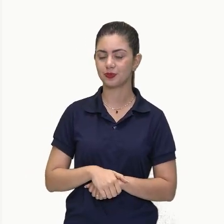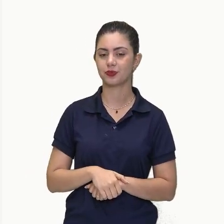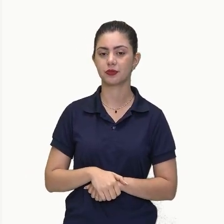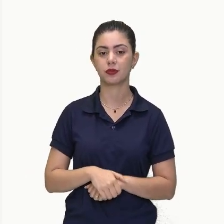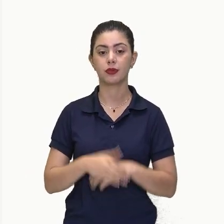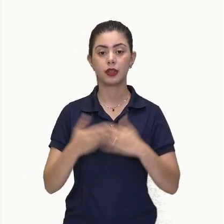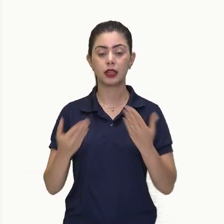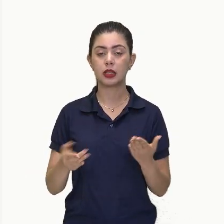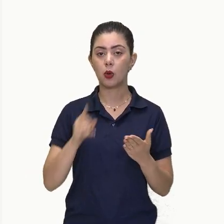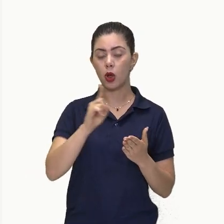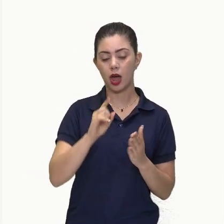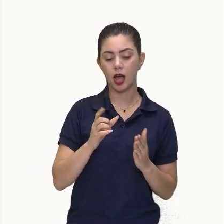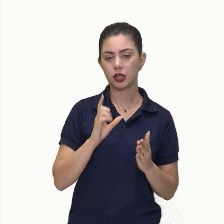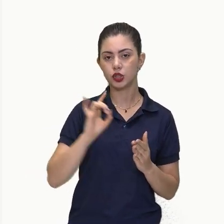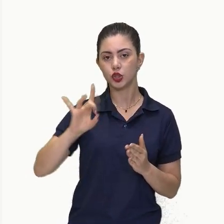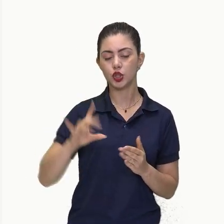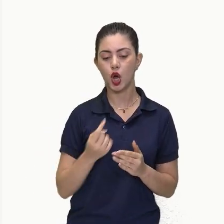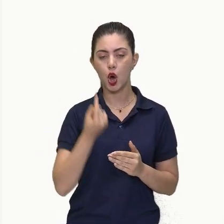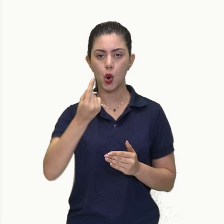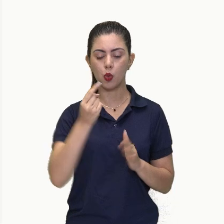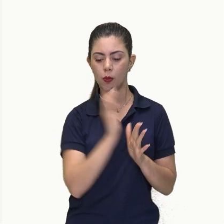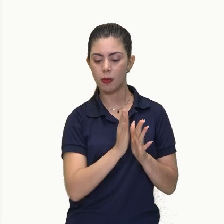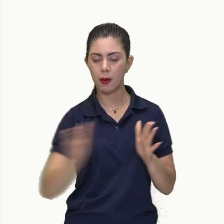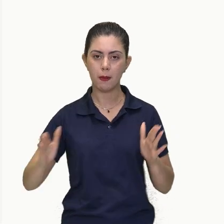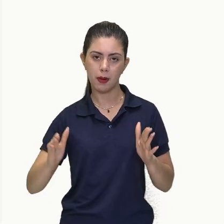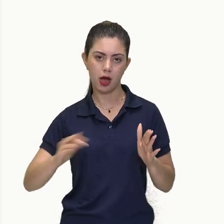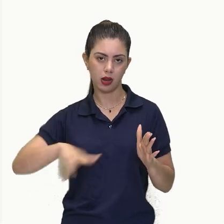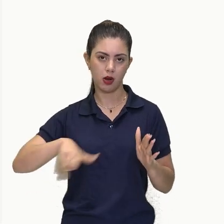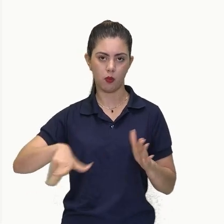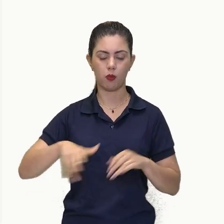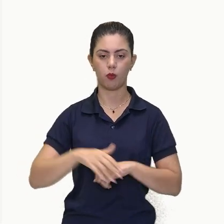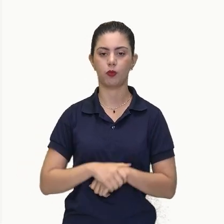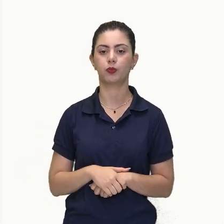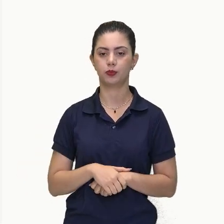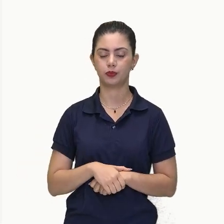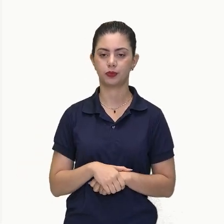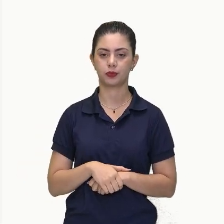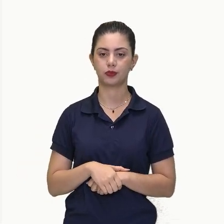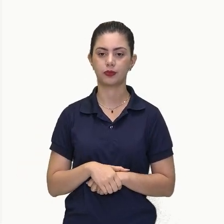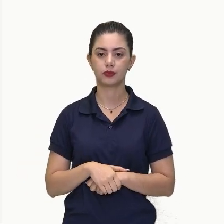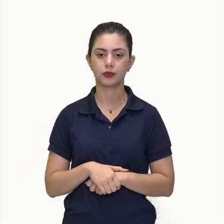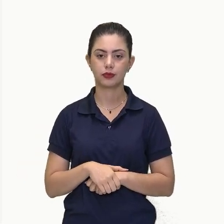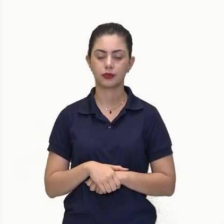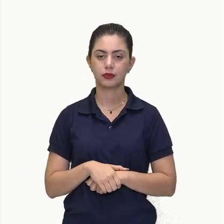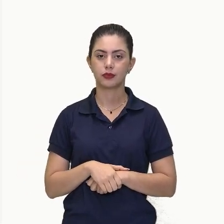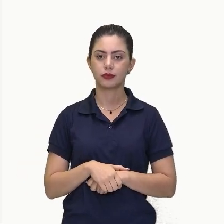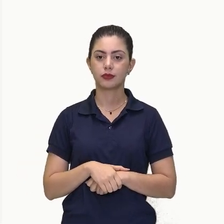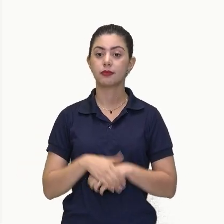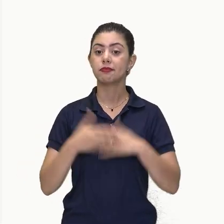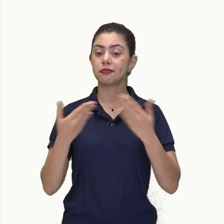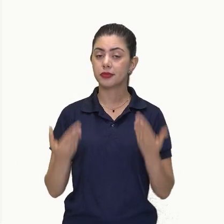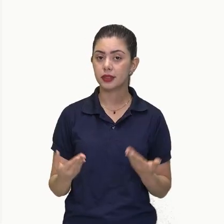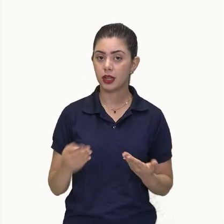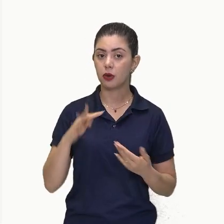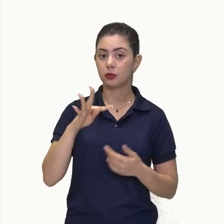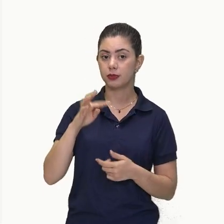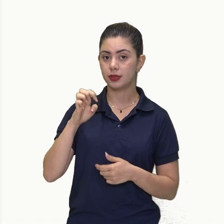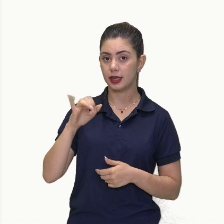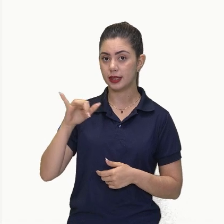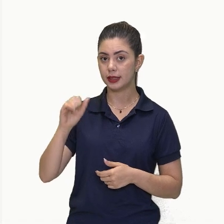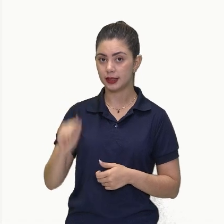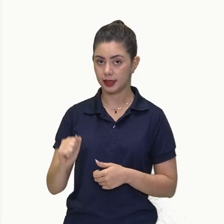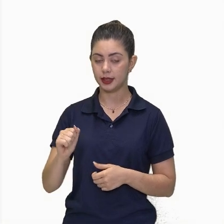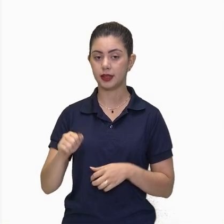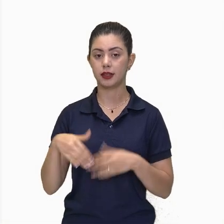Ela não segue somente numa única direção. Tá? Então, na teia alimentar, um